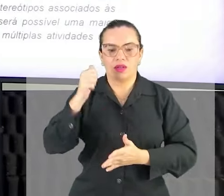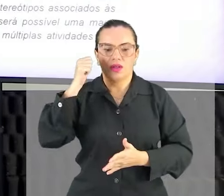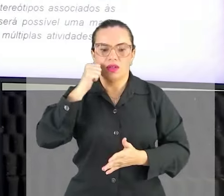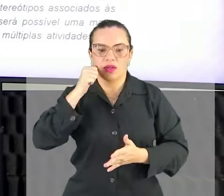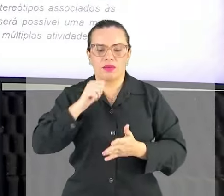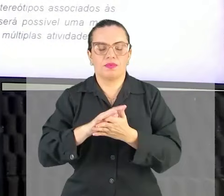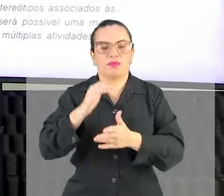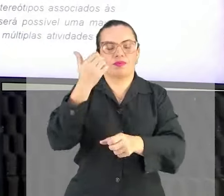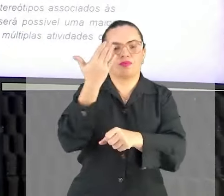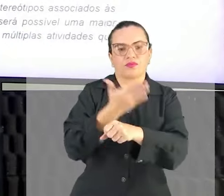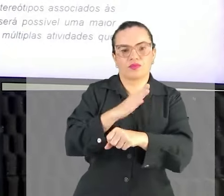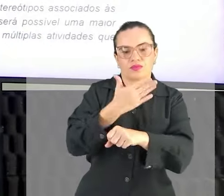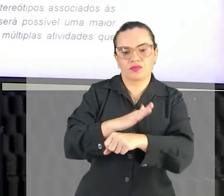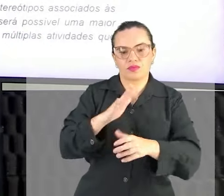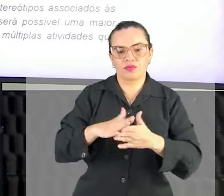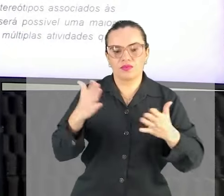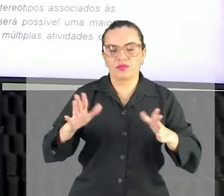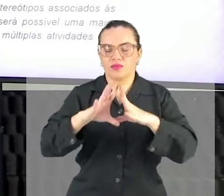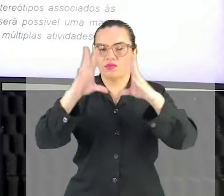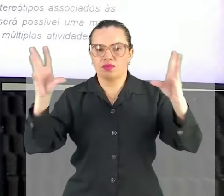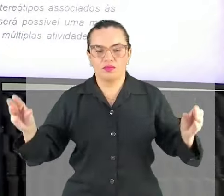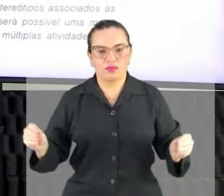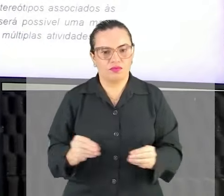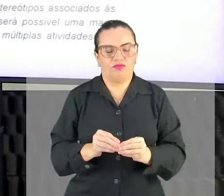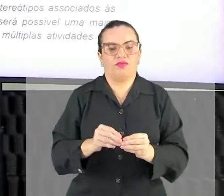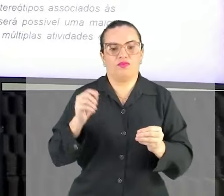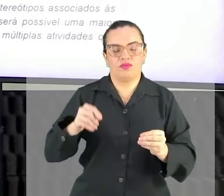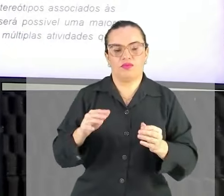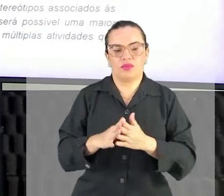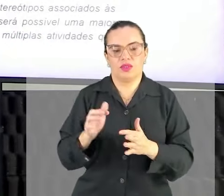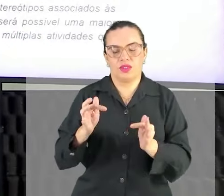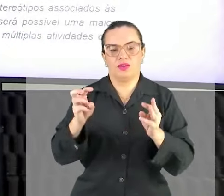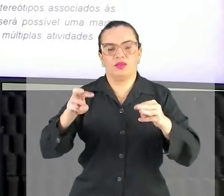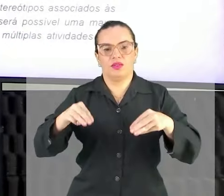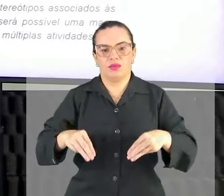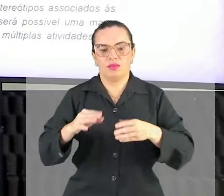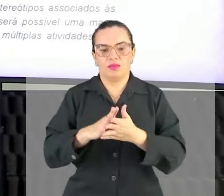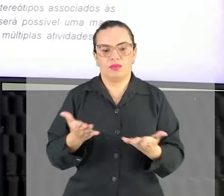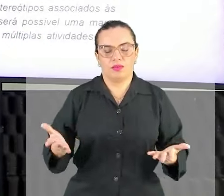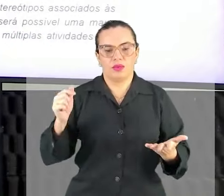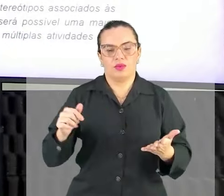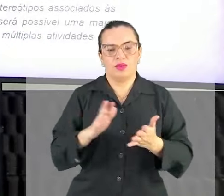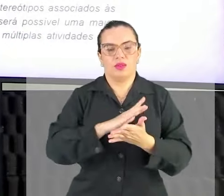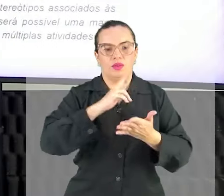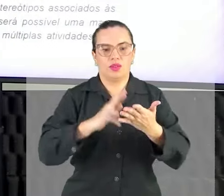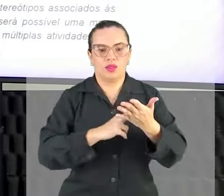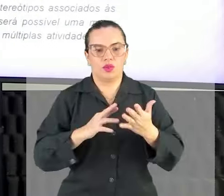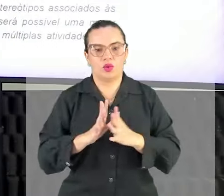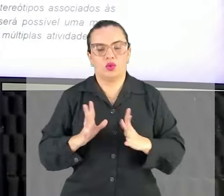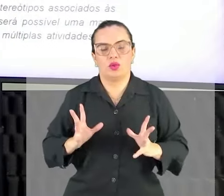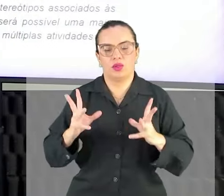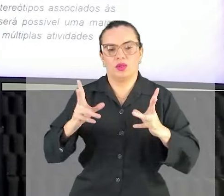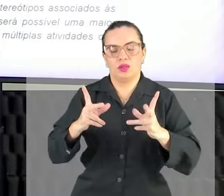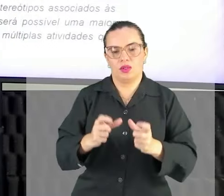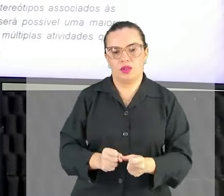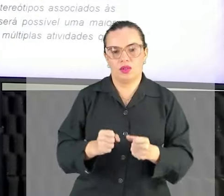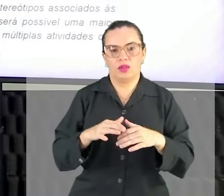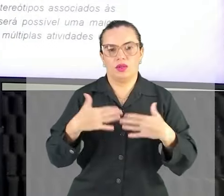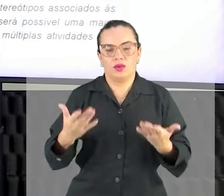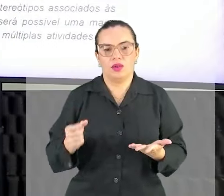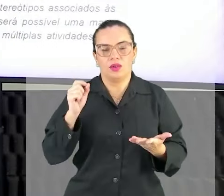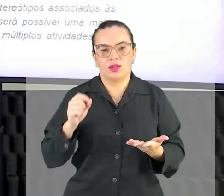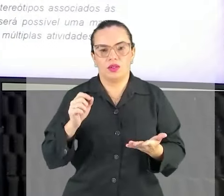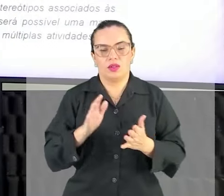exerce. Olha aí, uma frase que finaliza não só a conclusão, mas que finaliza a redação toda. E